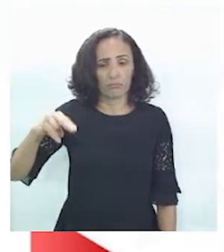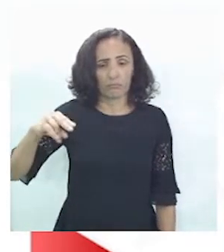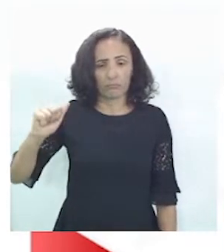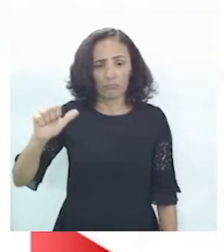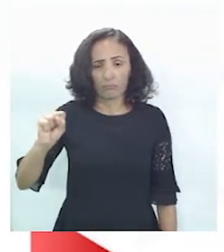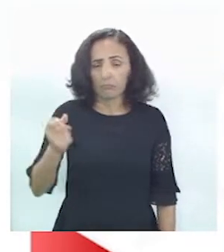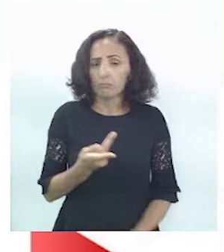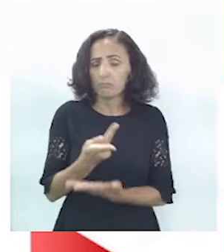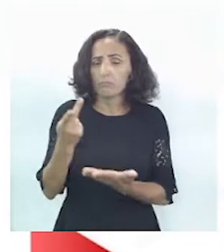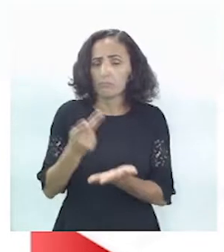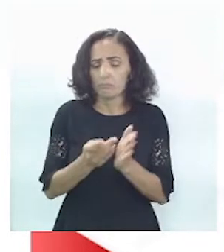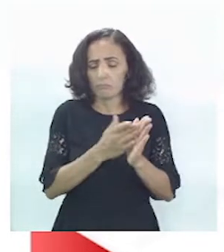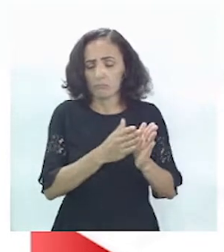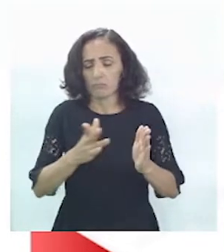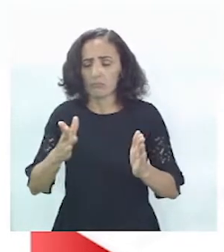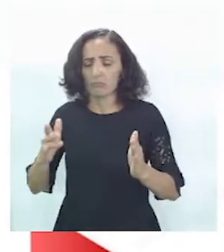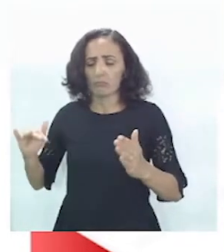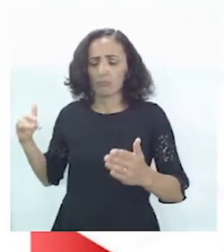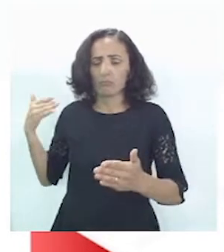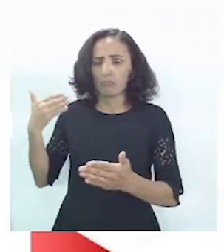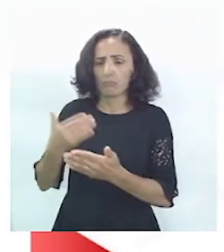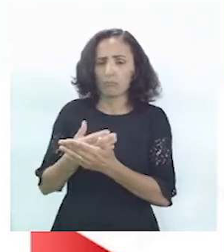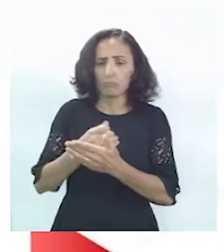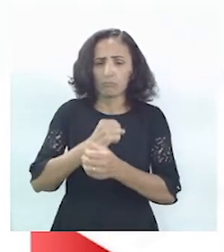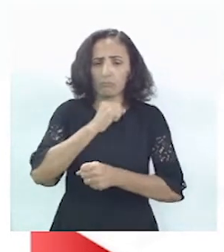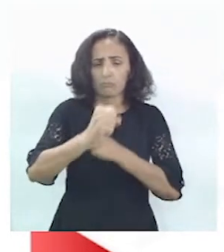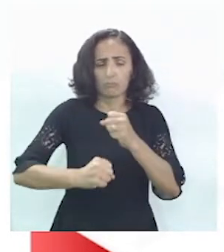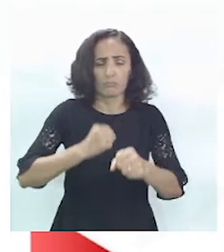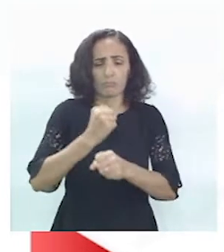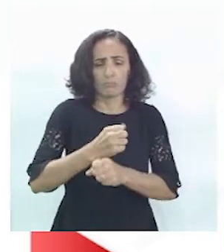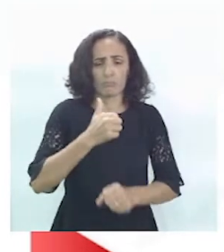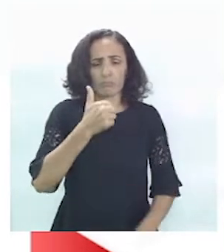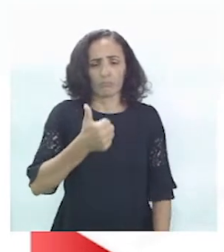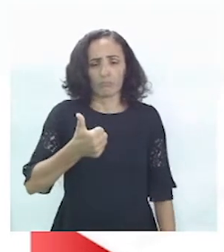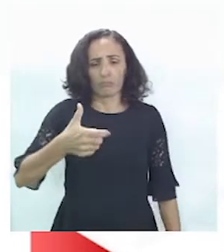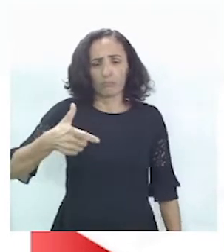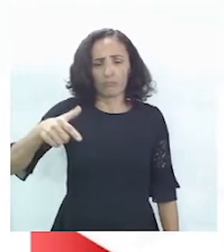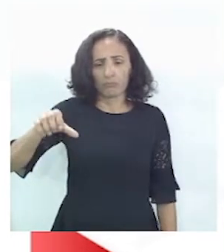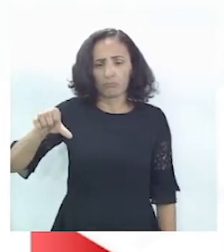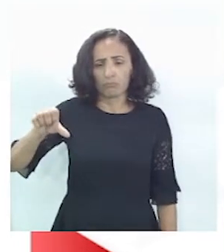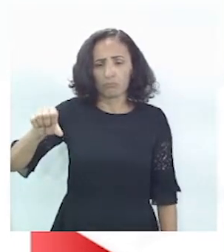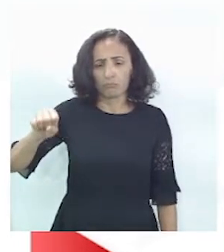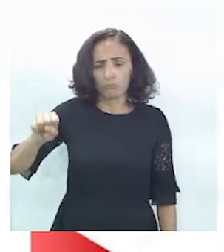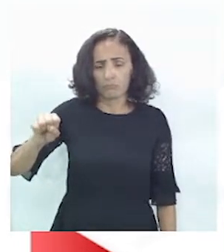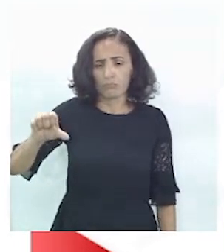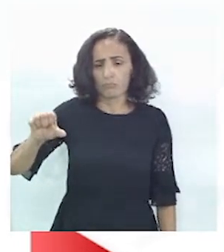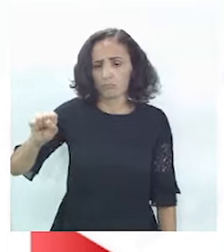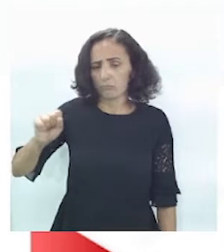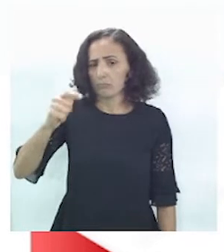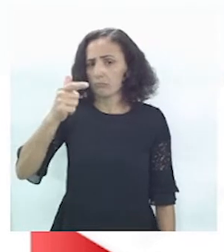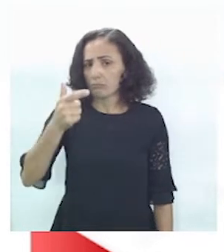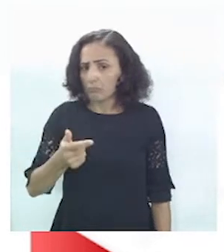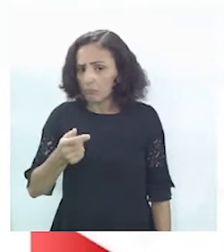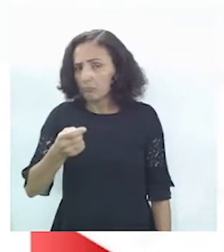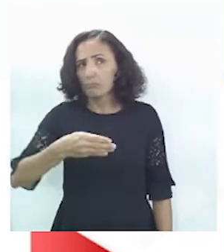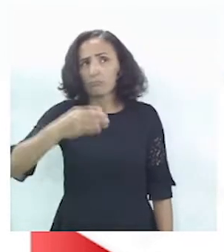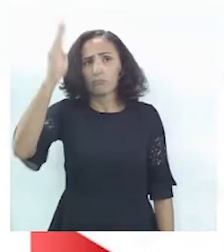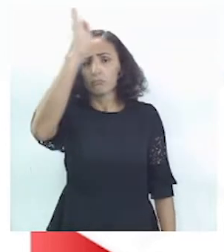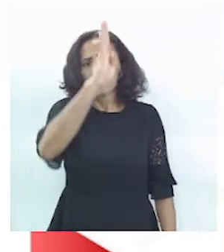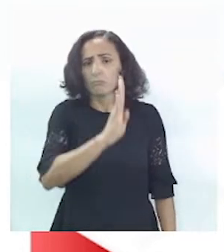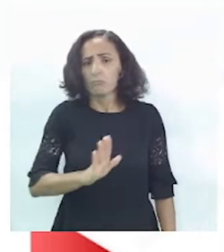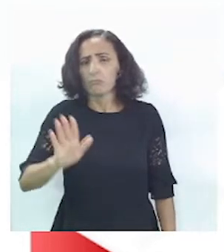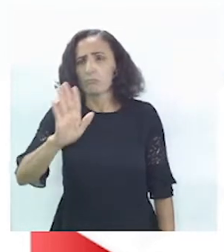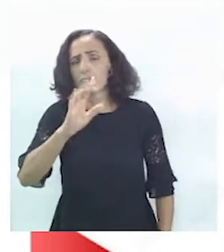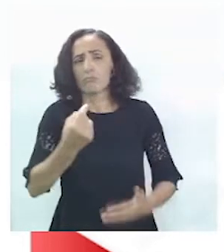usina termoelétrica ela surgiu em 1882, que foi instalada em New York. Nessa época, o Brasil ainda